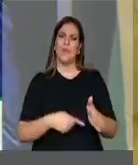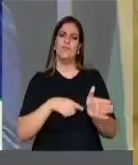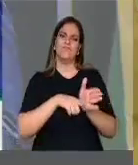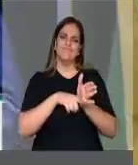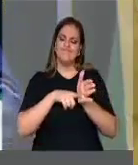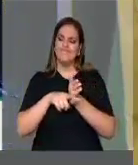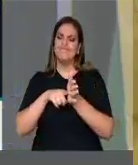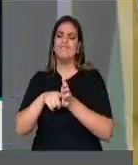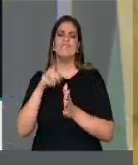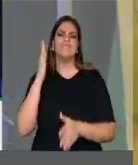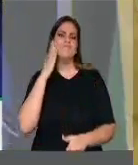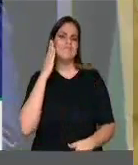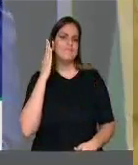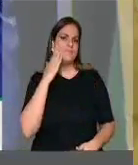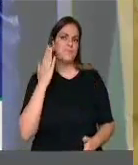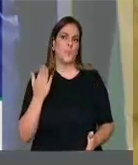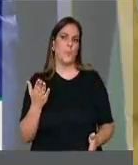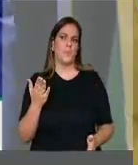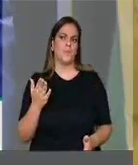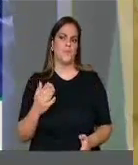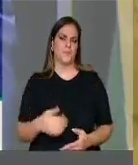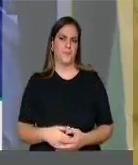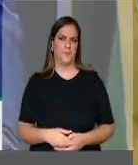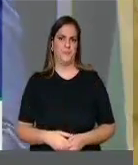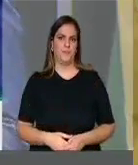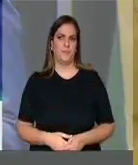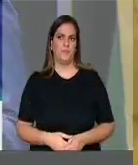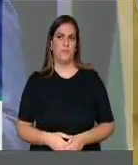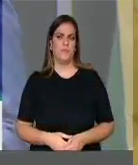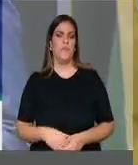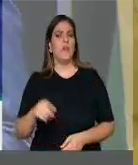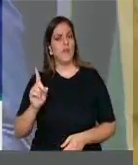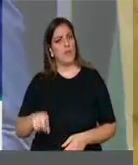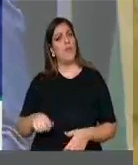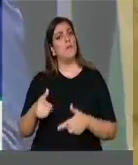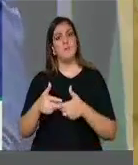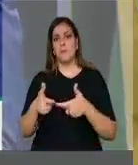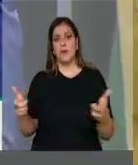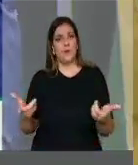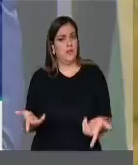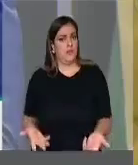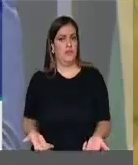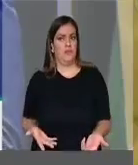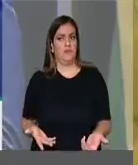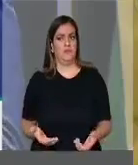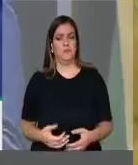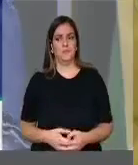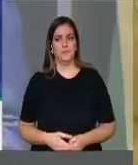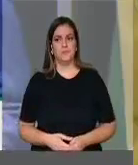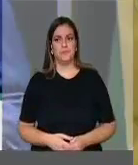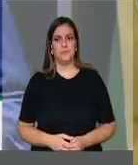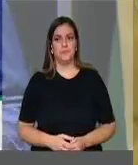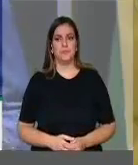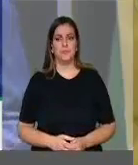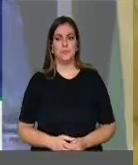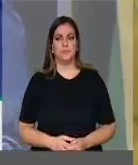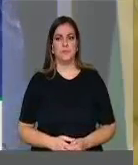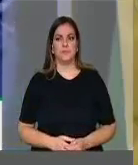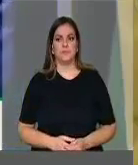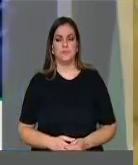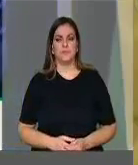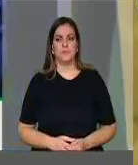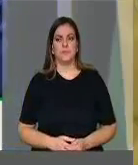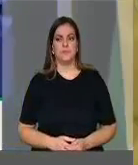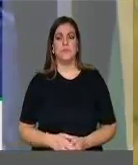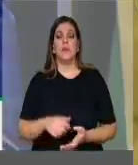aqui para a segurança pública, retirando também os atenuantes para os menores de 21 anos. A criação